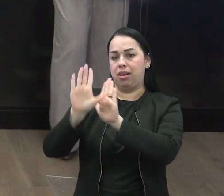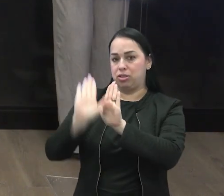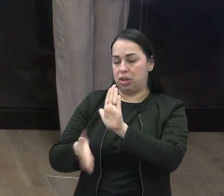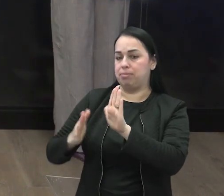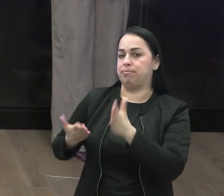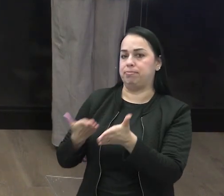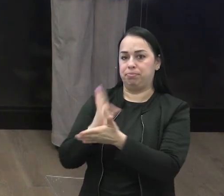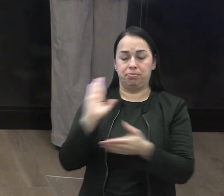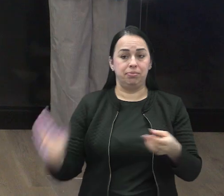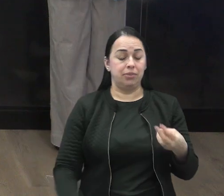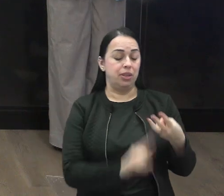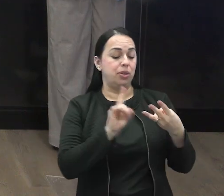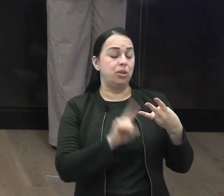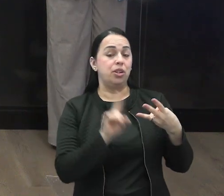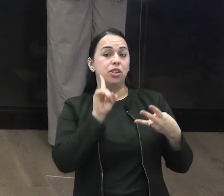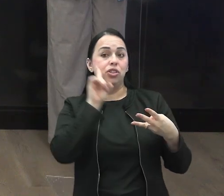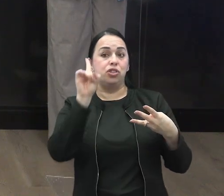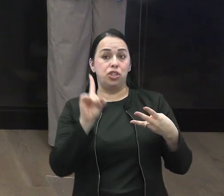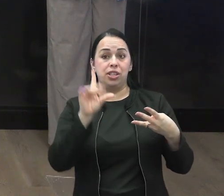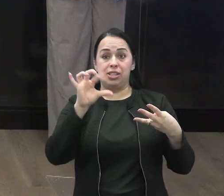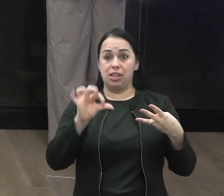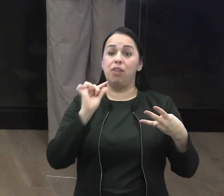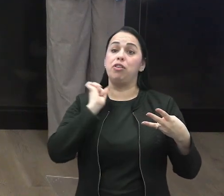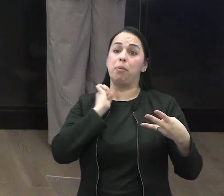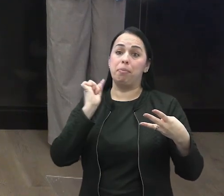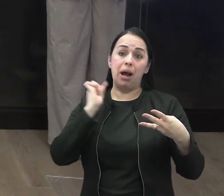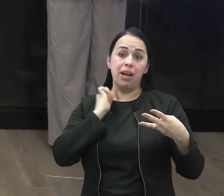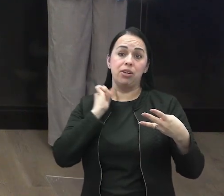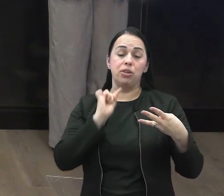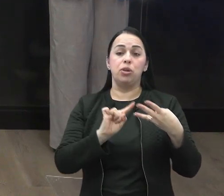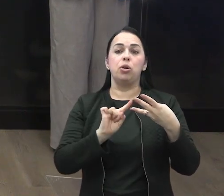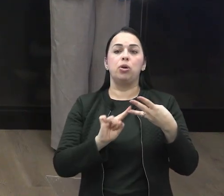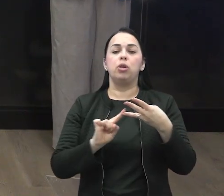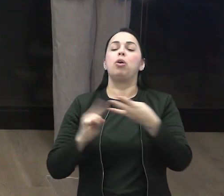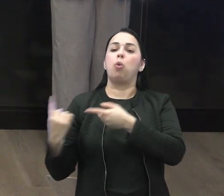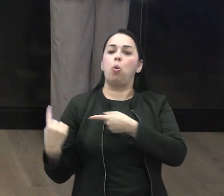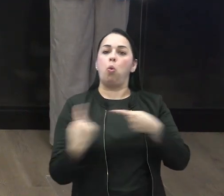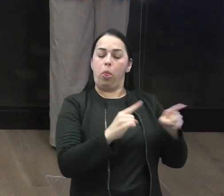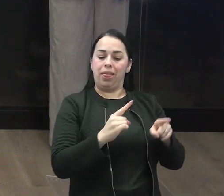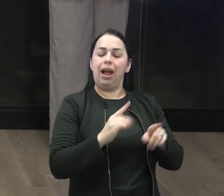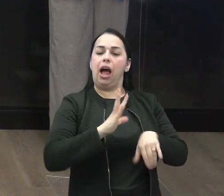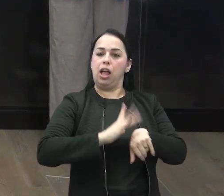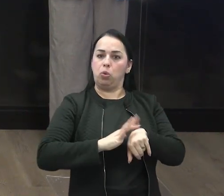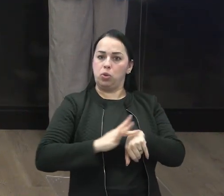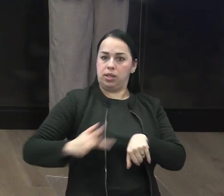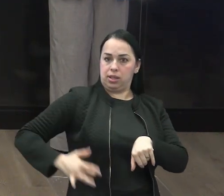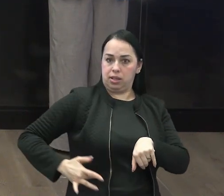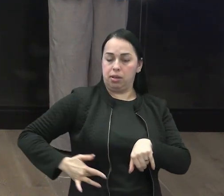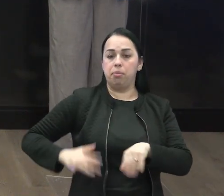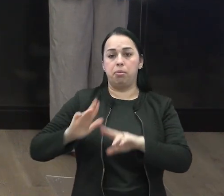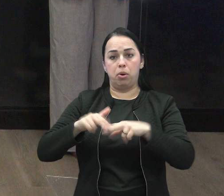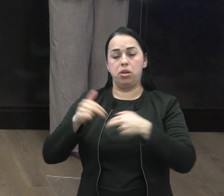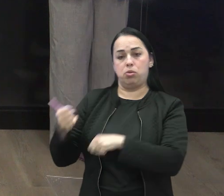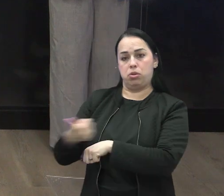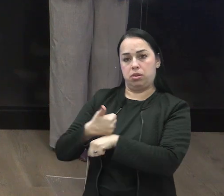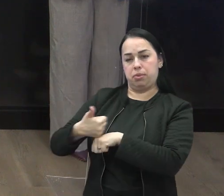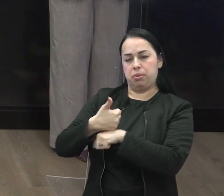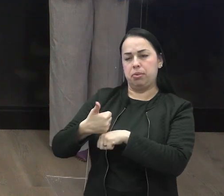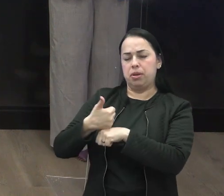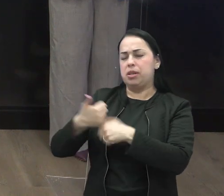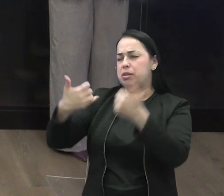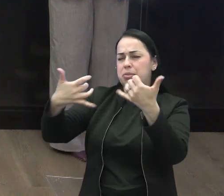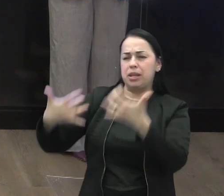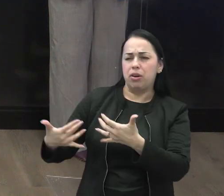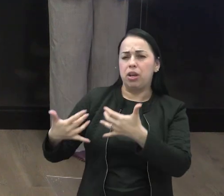pela Câmara Municipal. E hoje, dia 19 de maio, é o Dia Municipal contra as Hepatites. Especialistas falam sobre